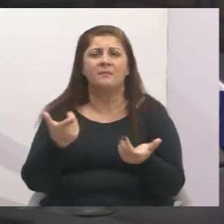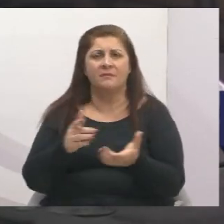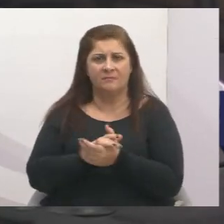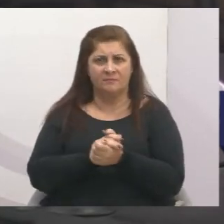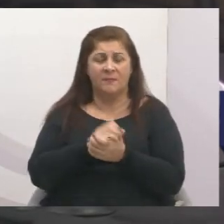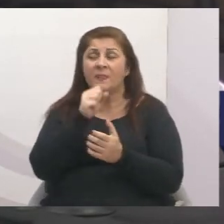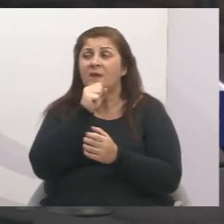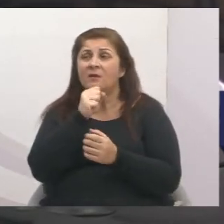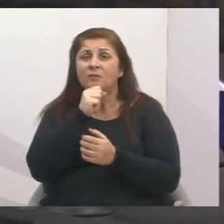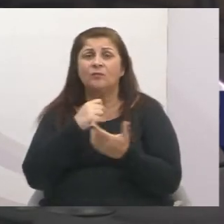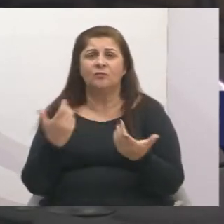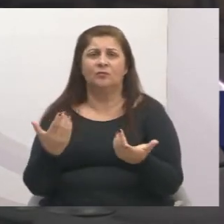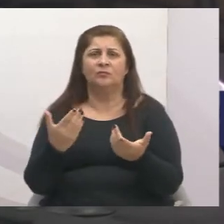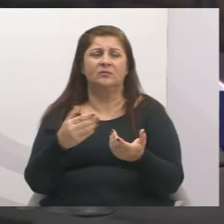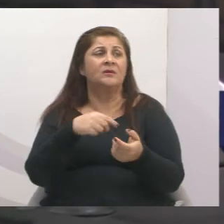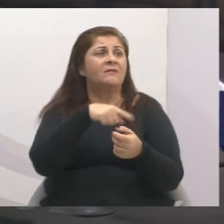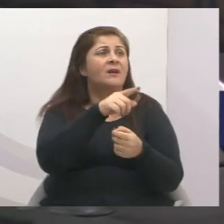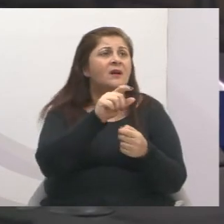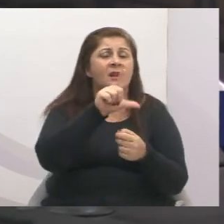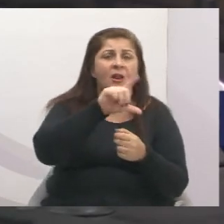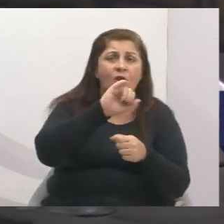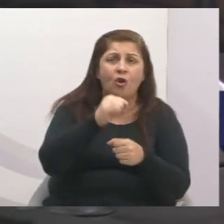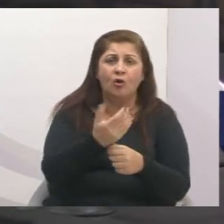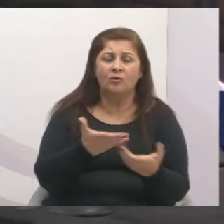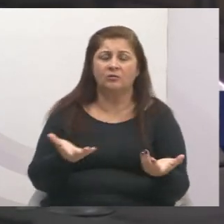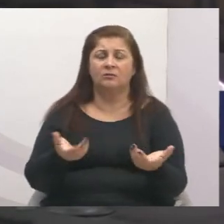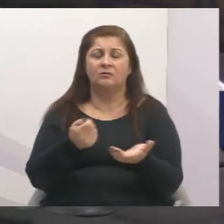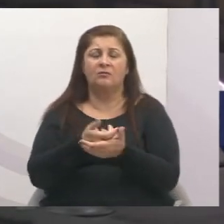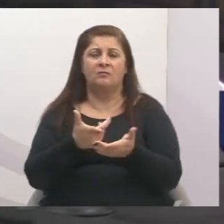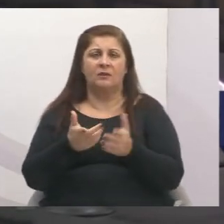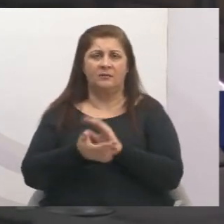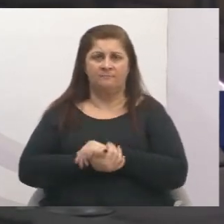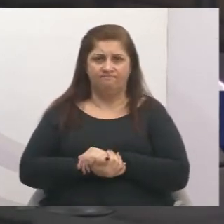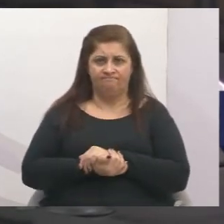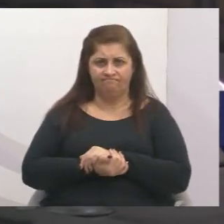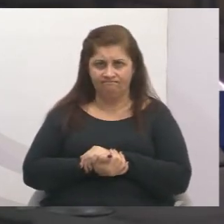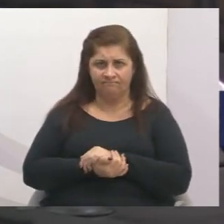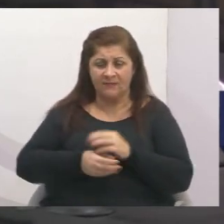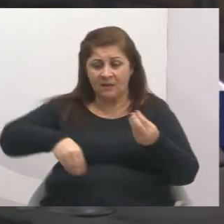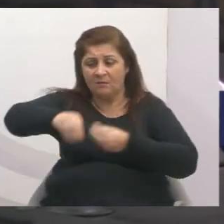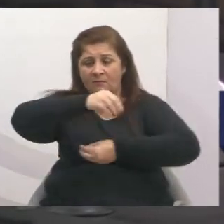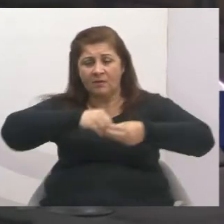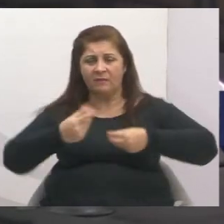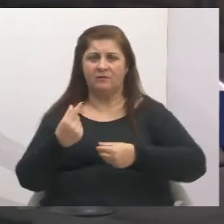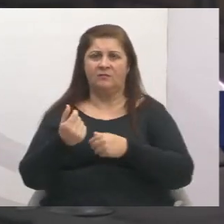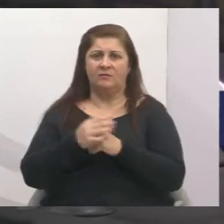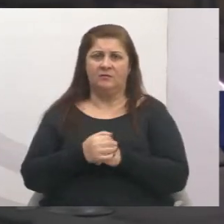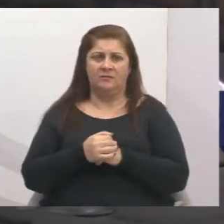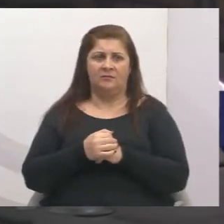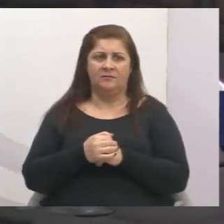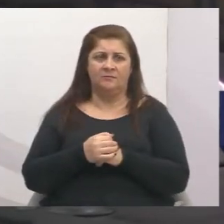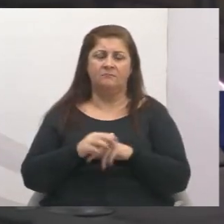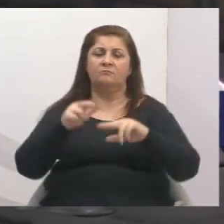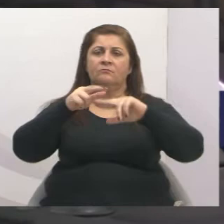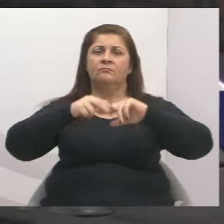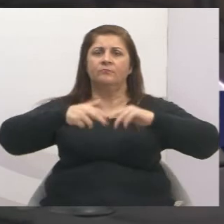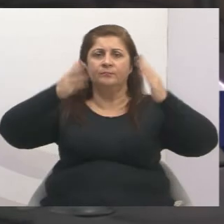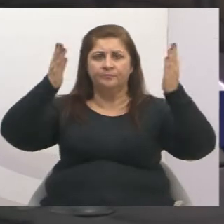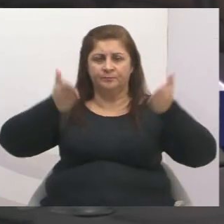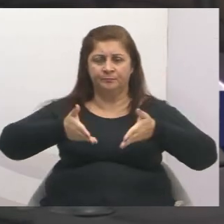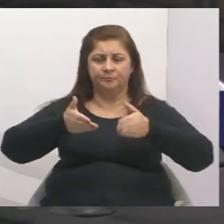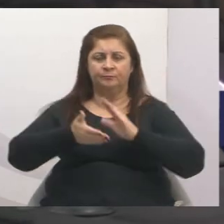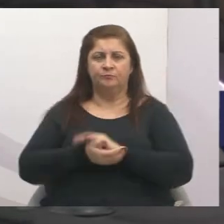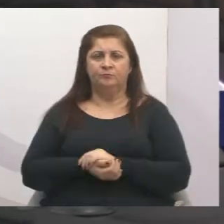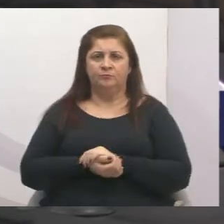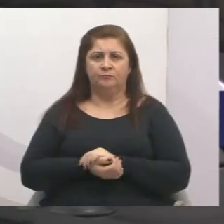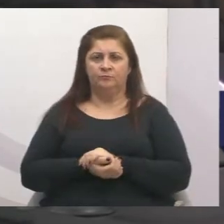o idoso que vai no comércio gastar, é isso que fomenta a economia. E bem por isso